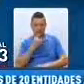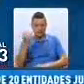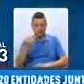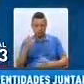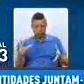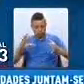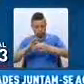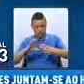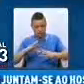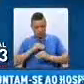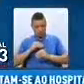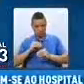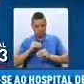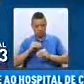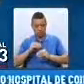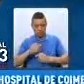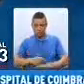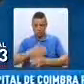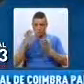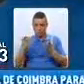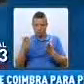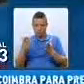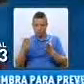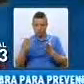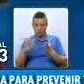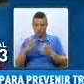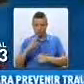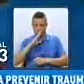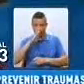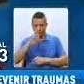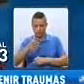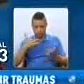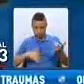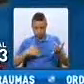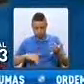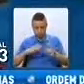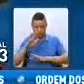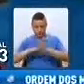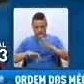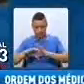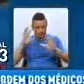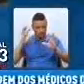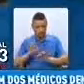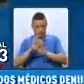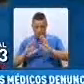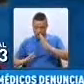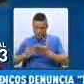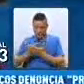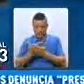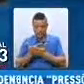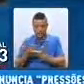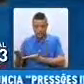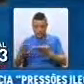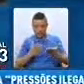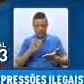vê, muitos dos concertos que nós vamos apresentar são nas Caves